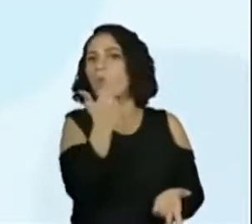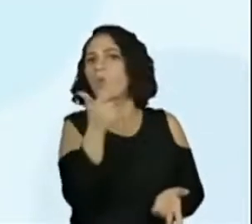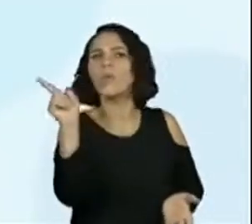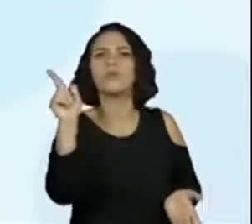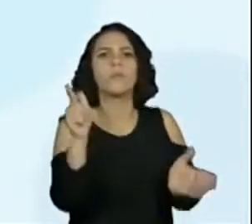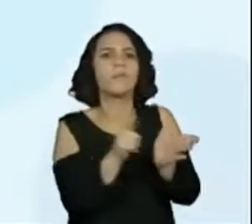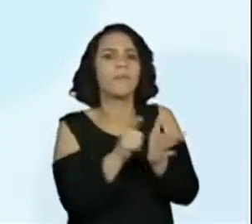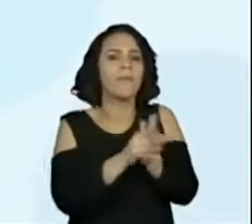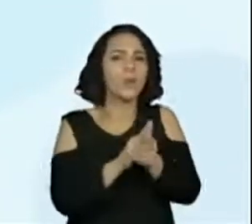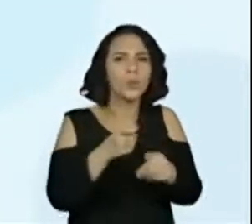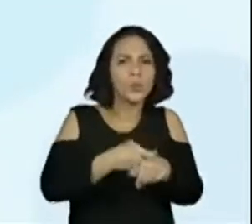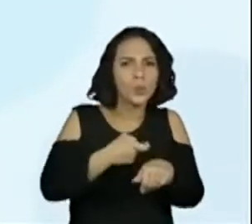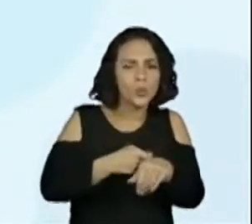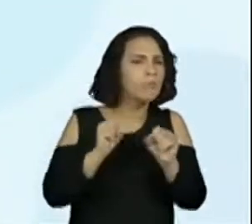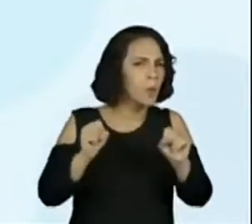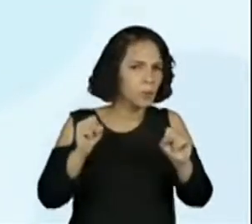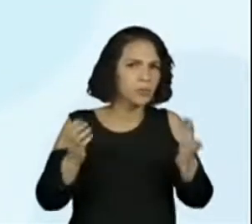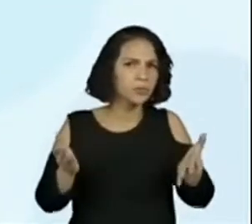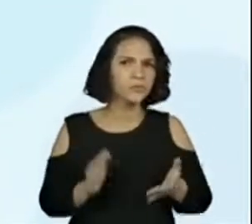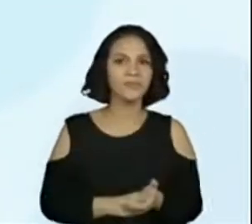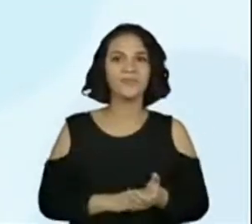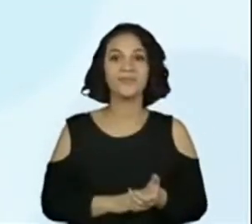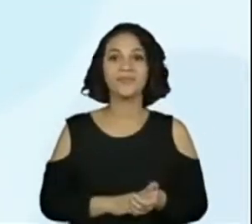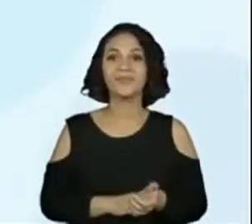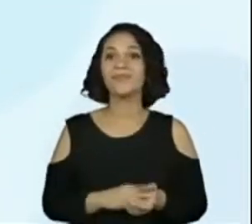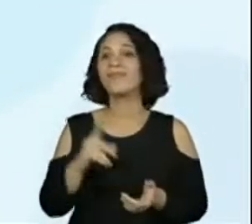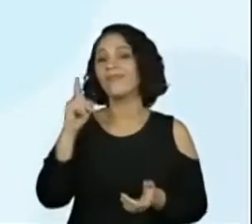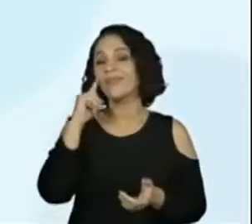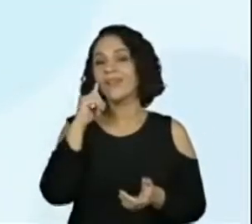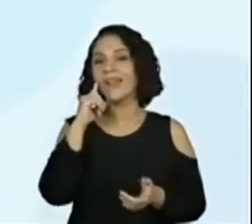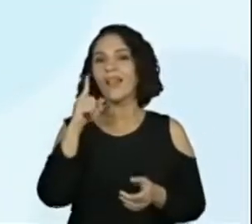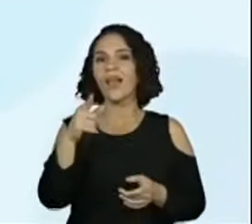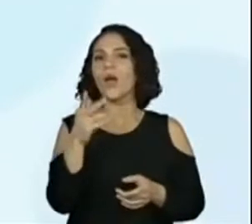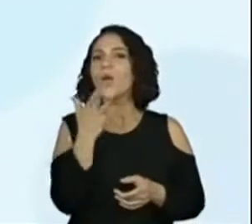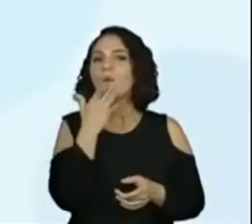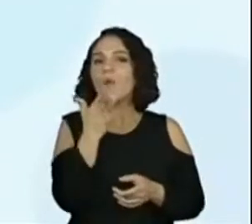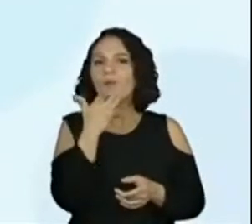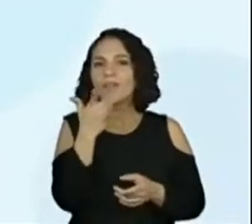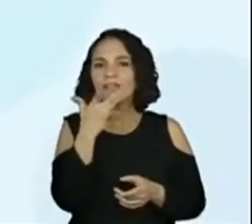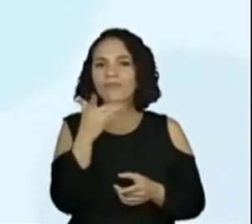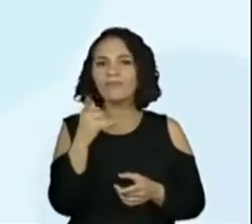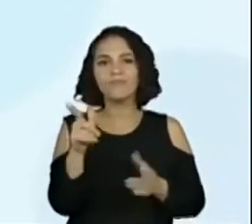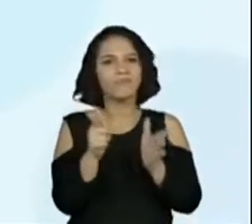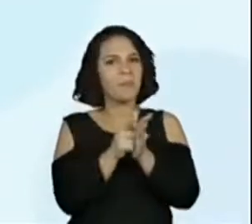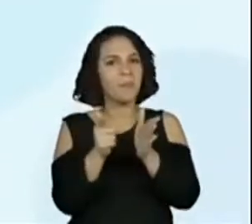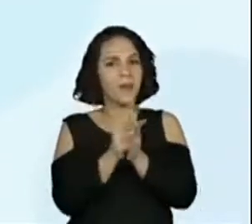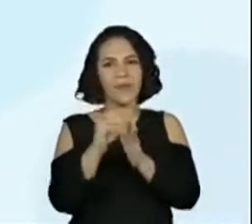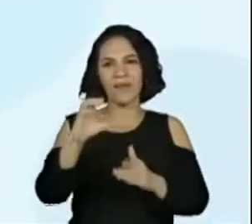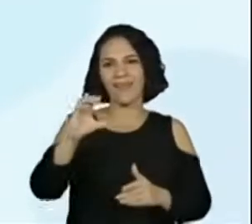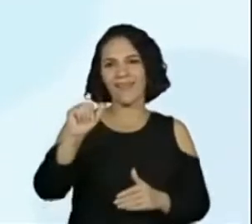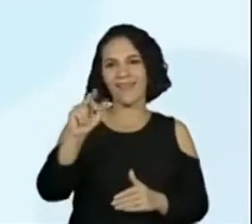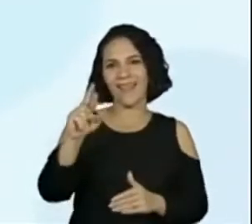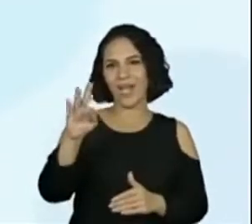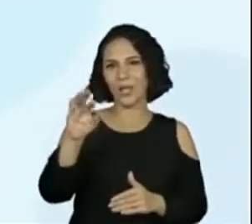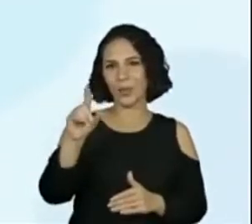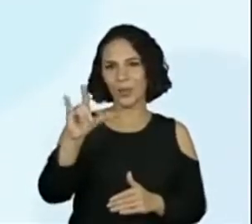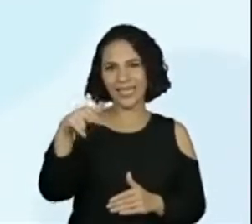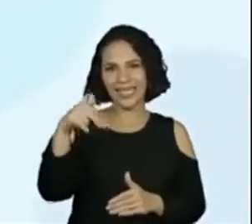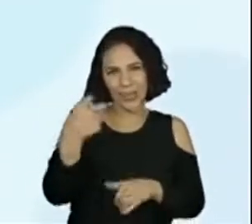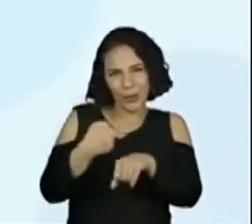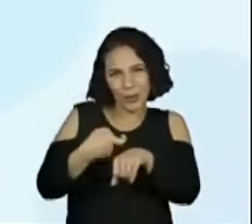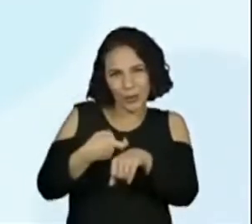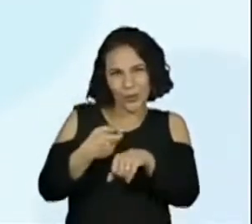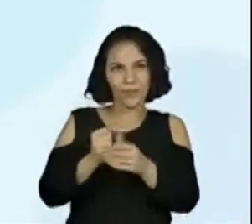ou um papel mais duro. Pedaços de cartolina coloridos. Um colchete